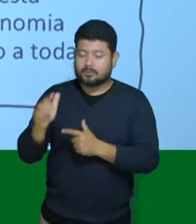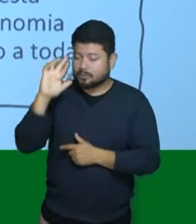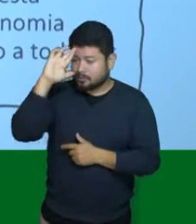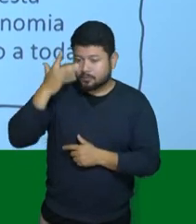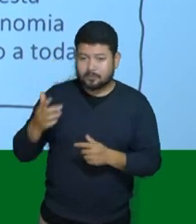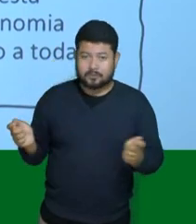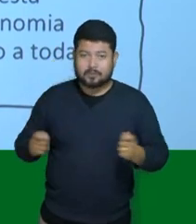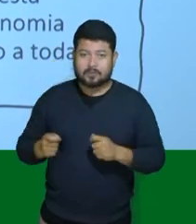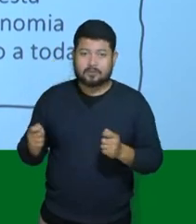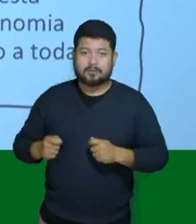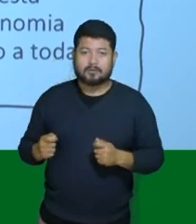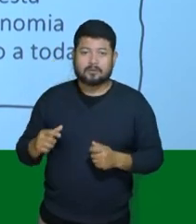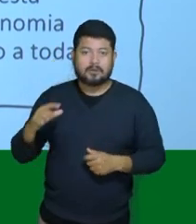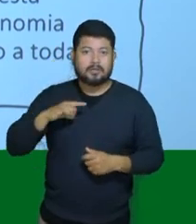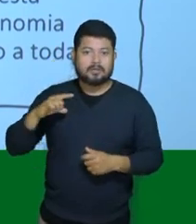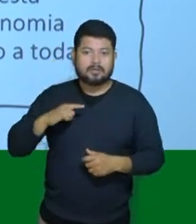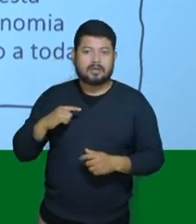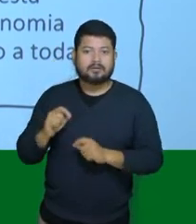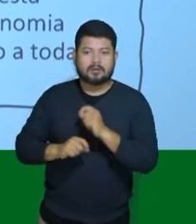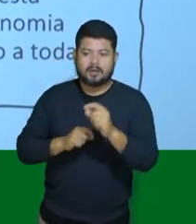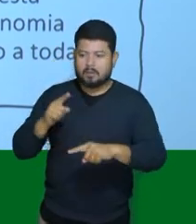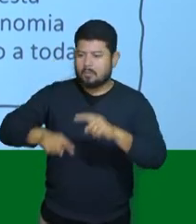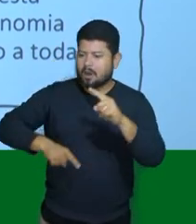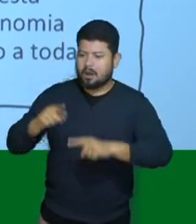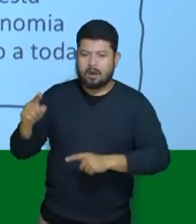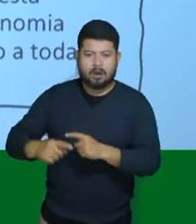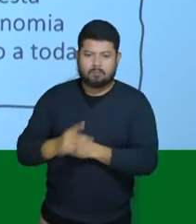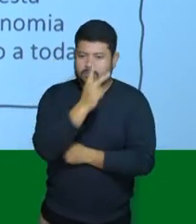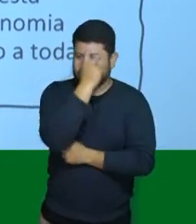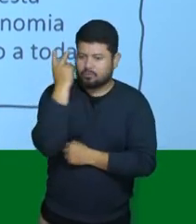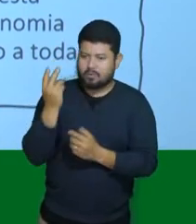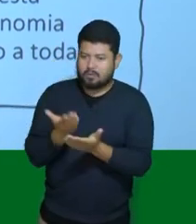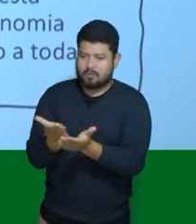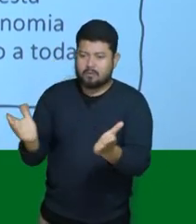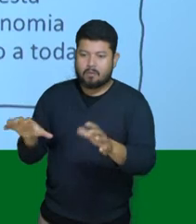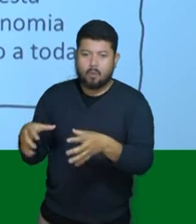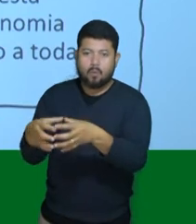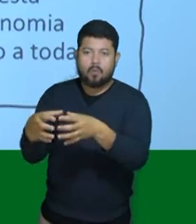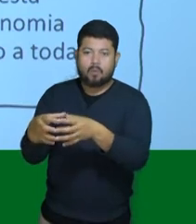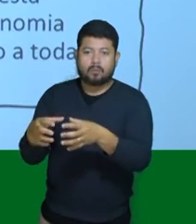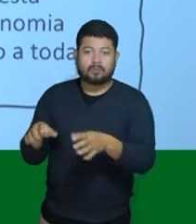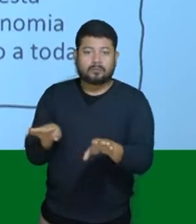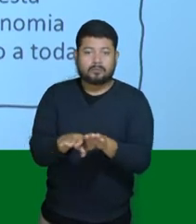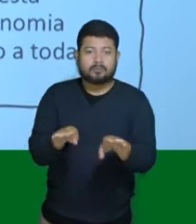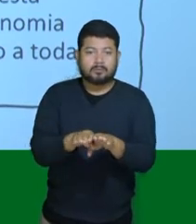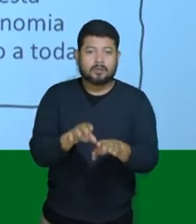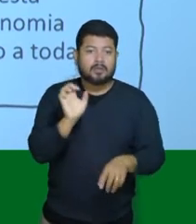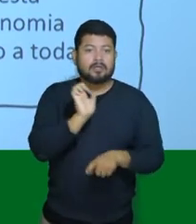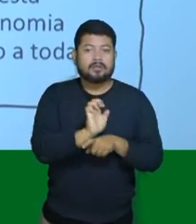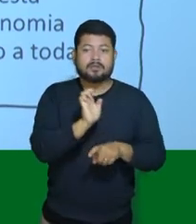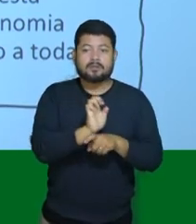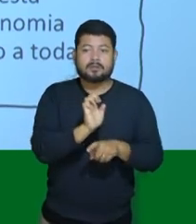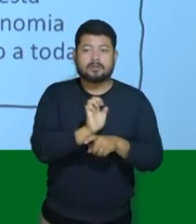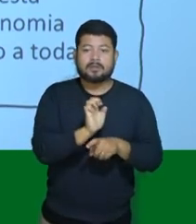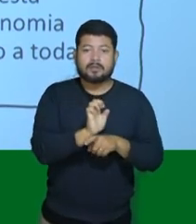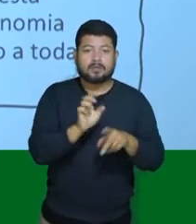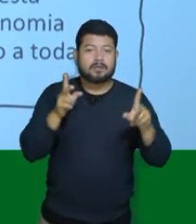A gente tem tudo. A gente tem material humano, a gente tem uma condição ainda como estado muito